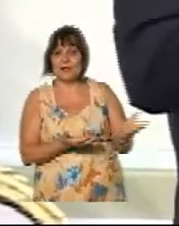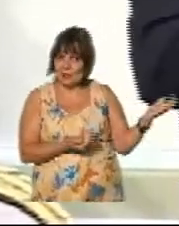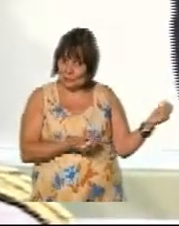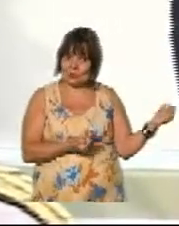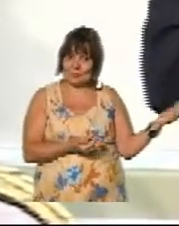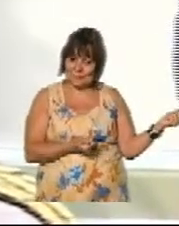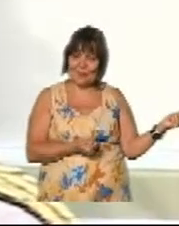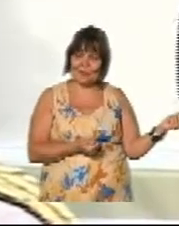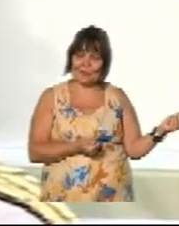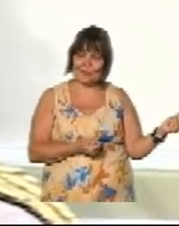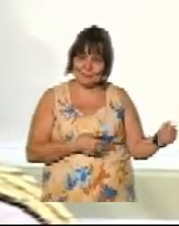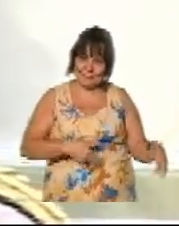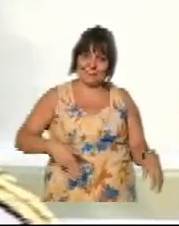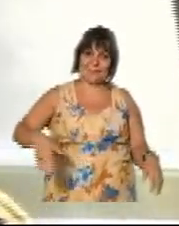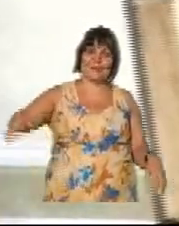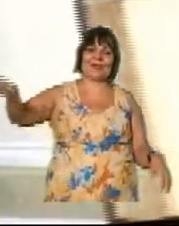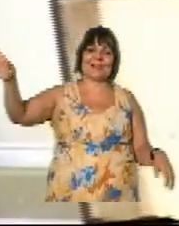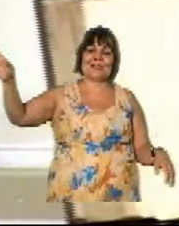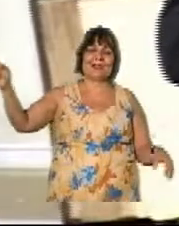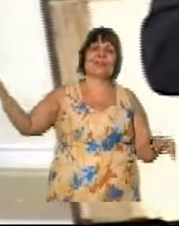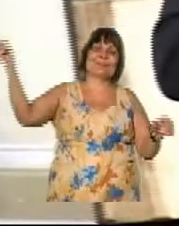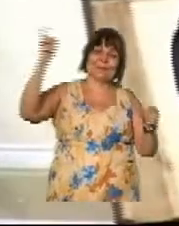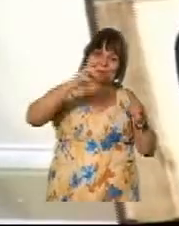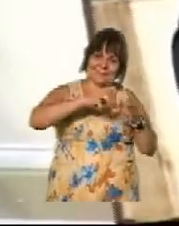vou pedir perdão ao Pereirão ou não, vou não vou.